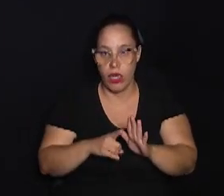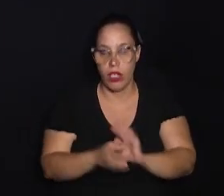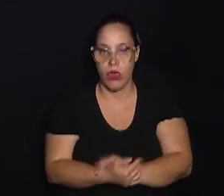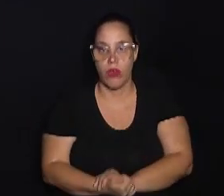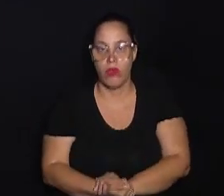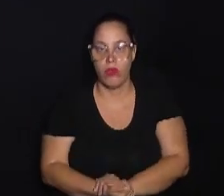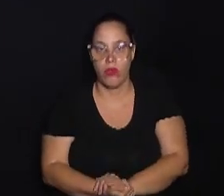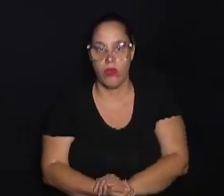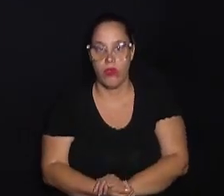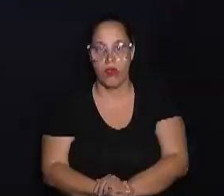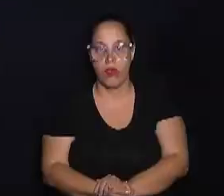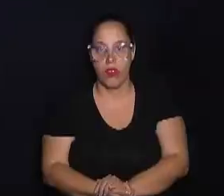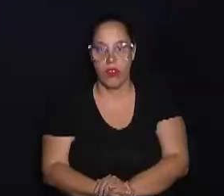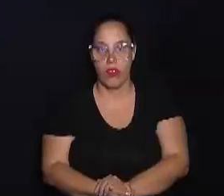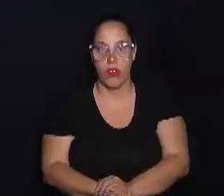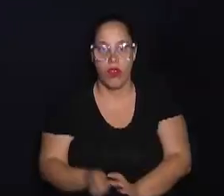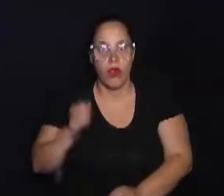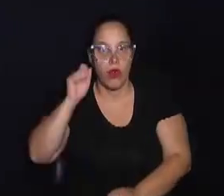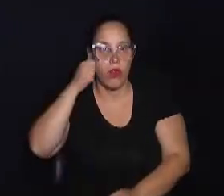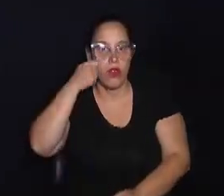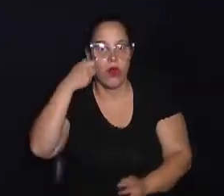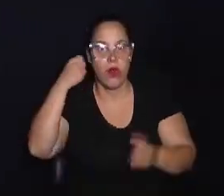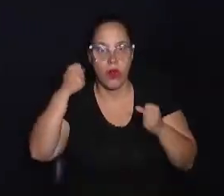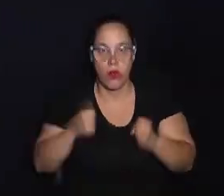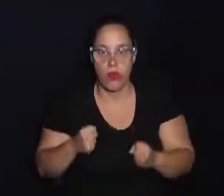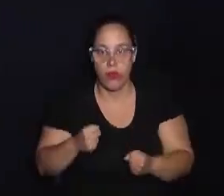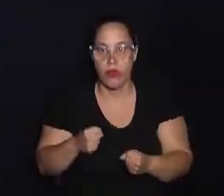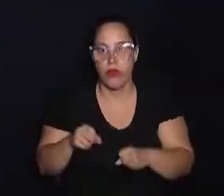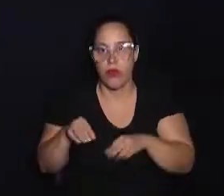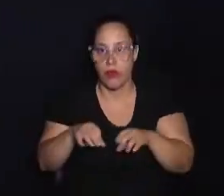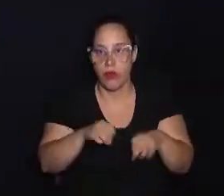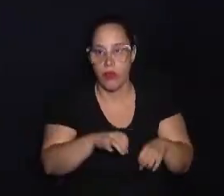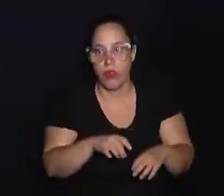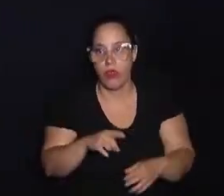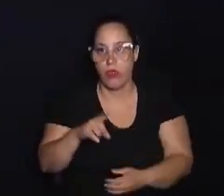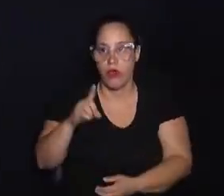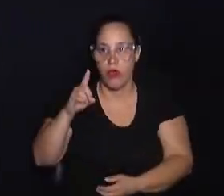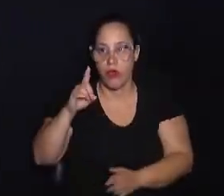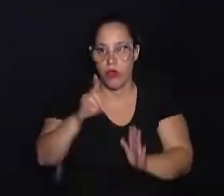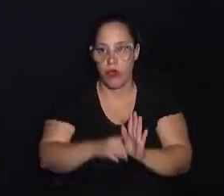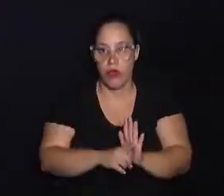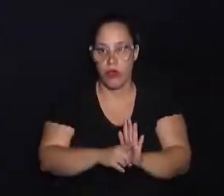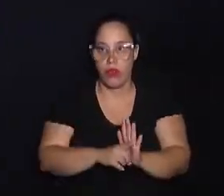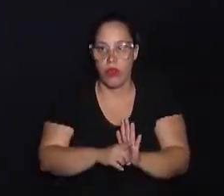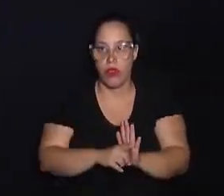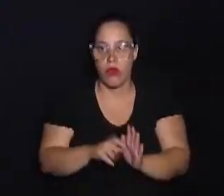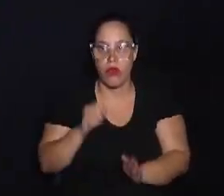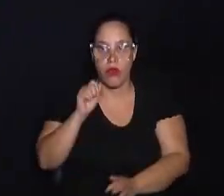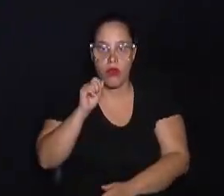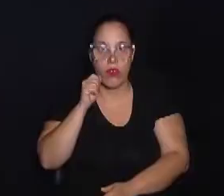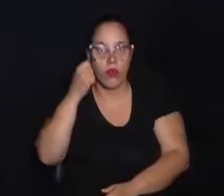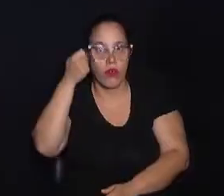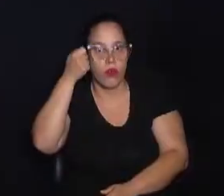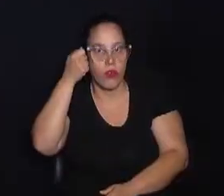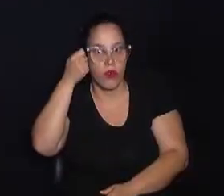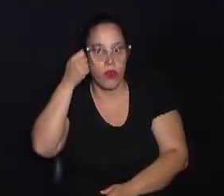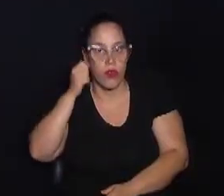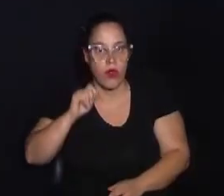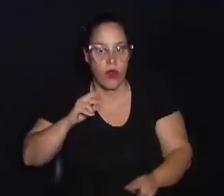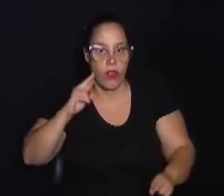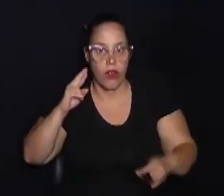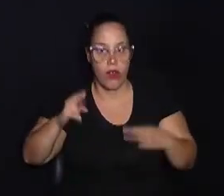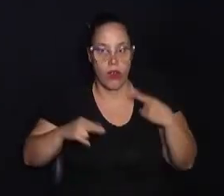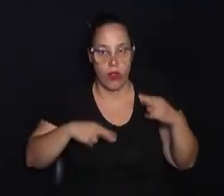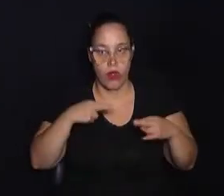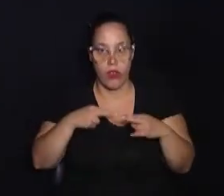Na luta que o povo negro possa ter direito à saúde, à educação, direito à cultura, direito a culto, à religião, que ainda é